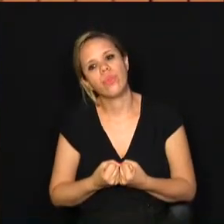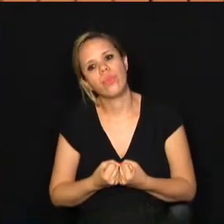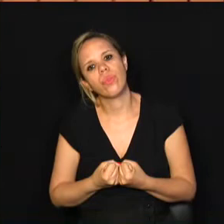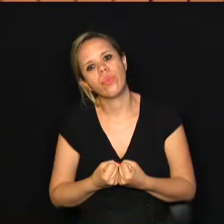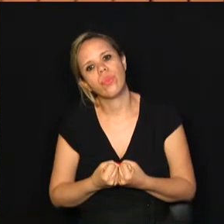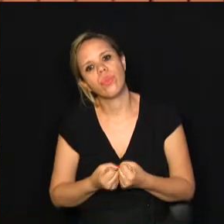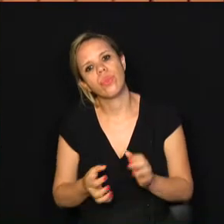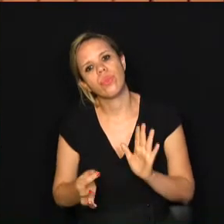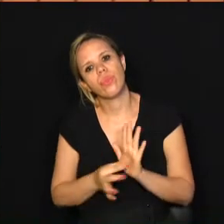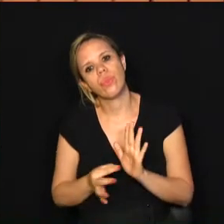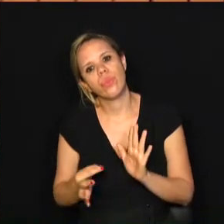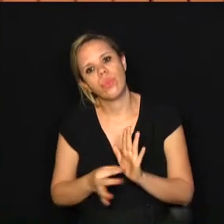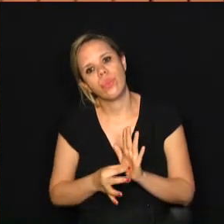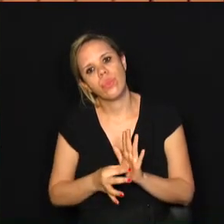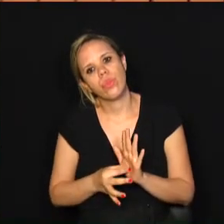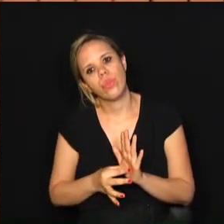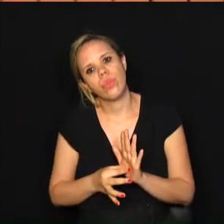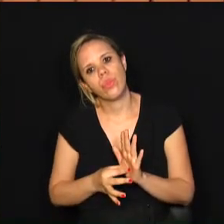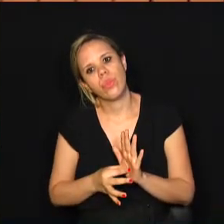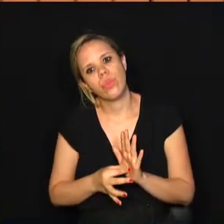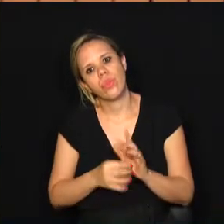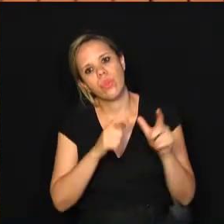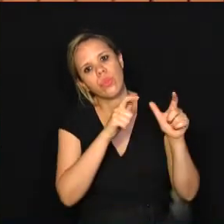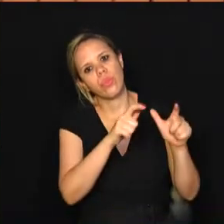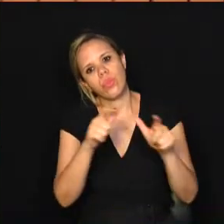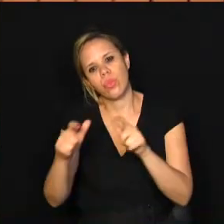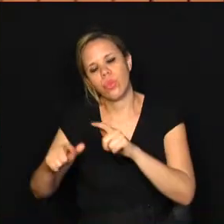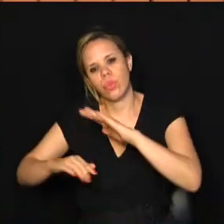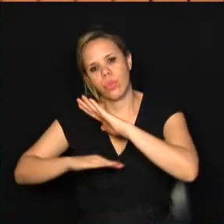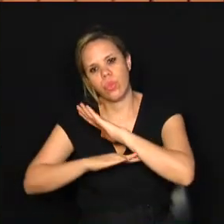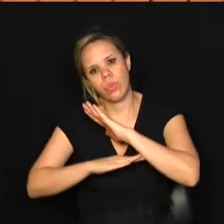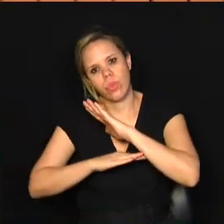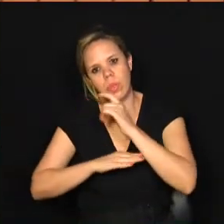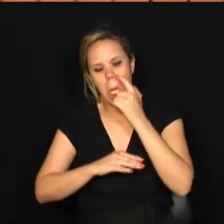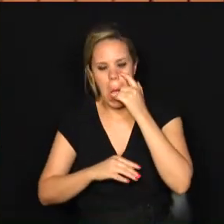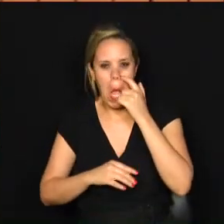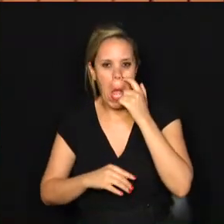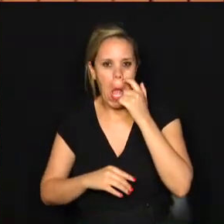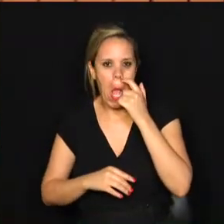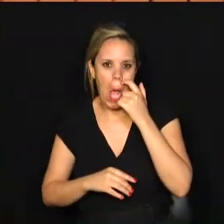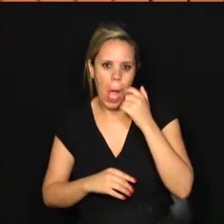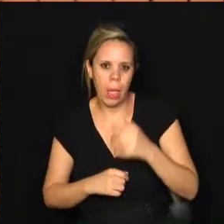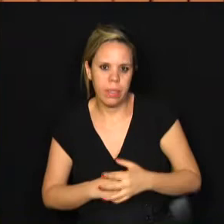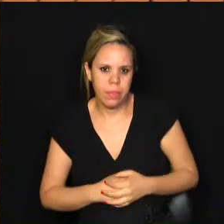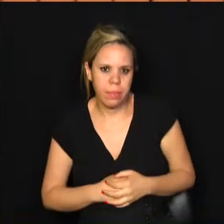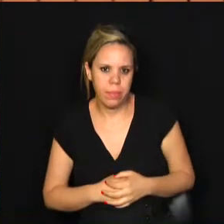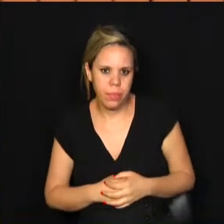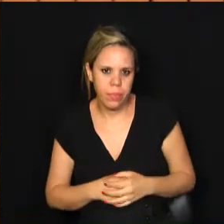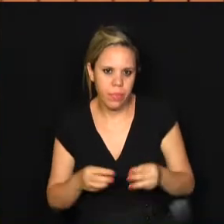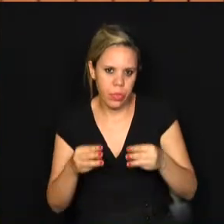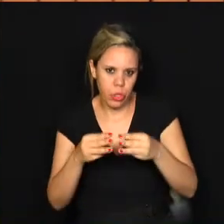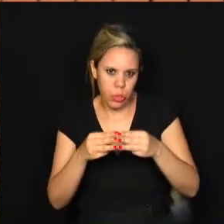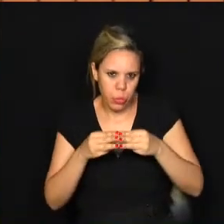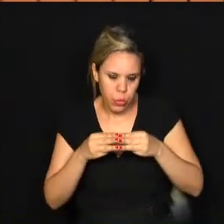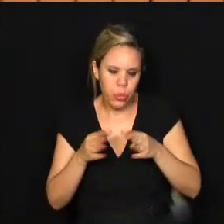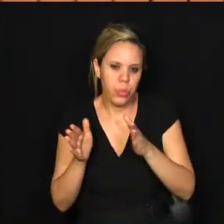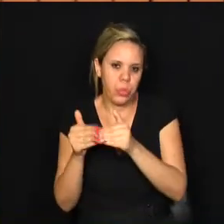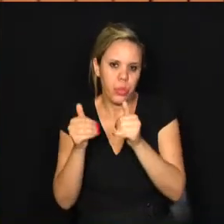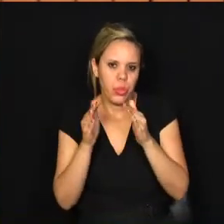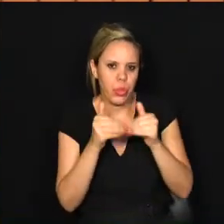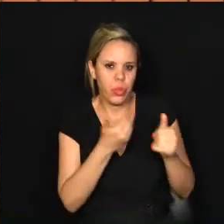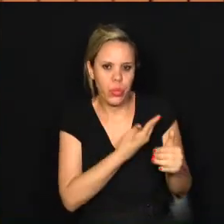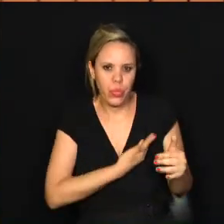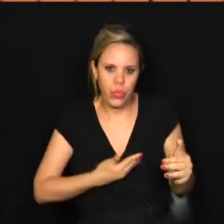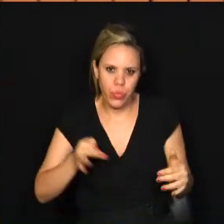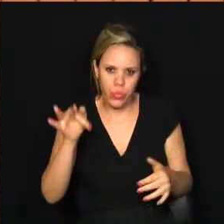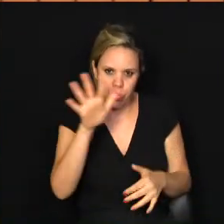manifestar nos espaços aqui da Câmara Municipal, através de moções de apelo ao governo federal